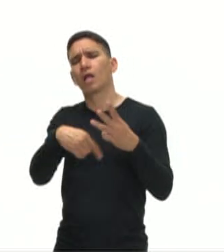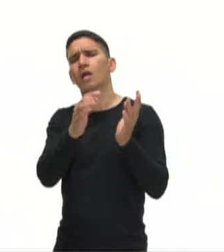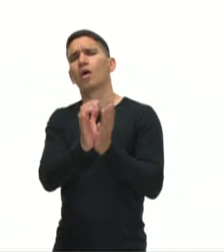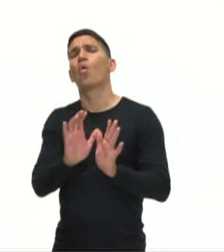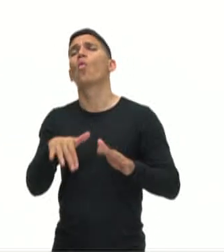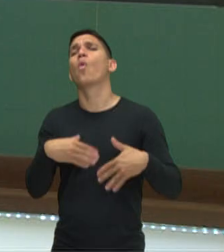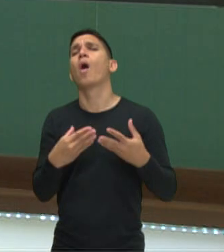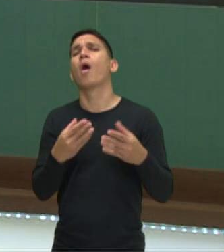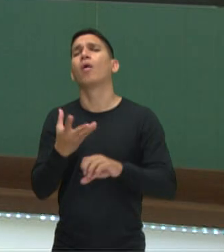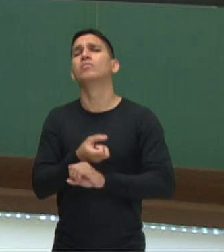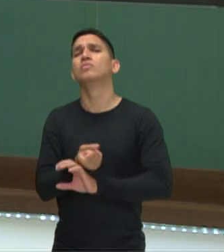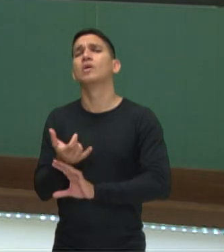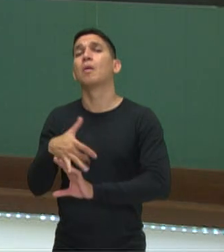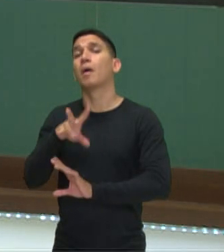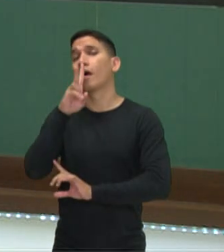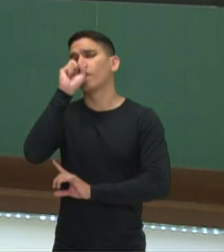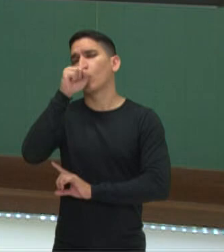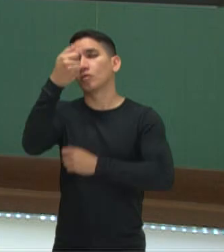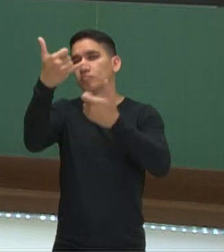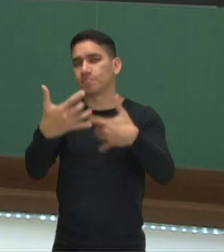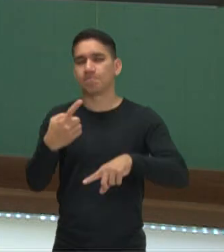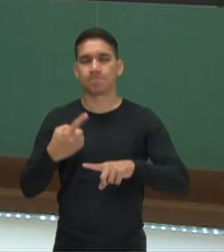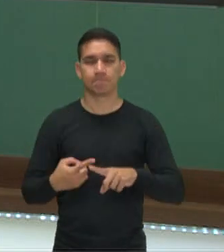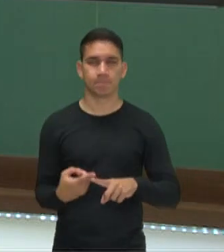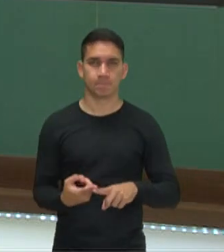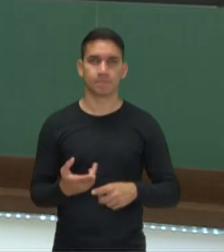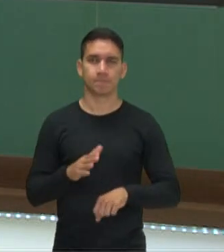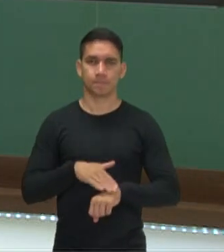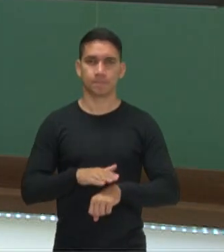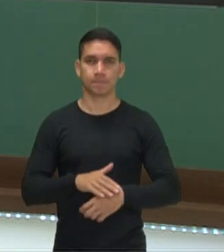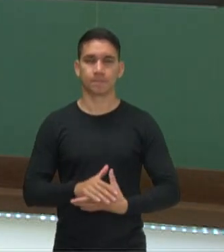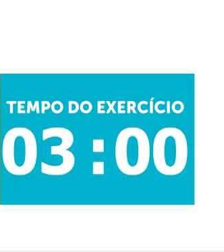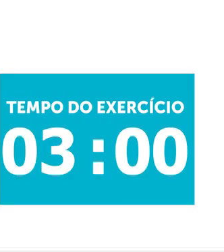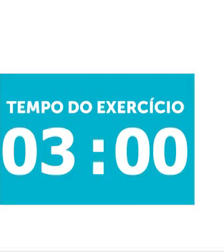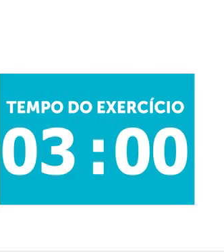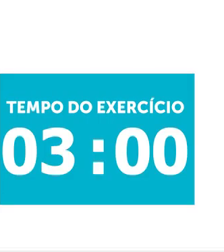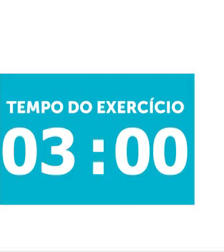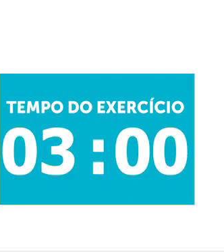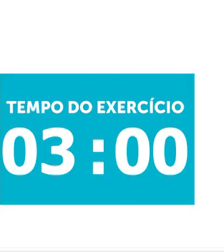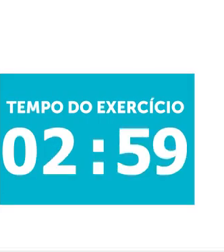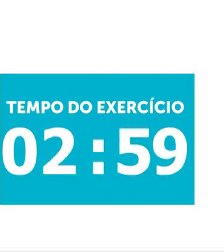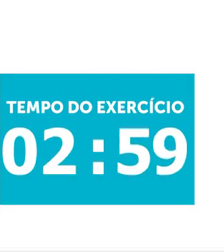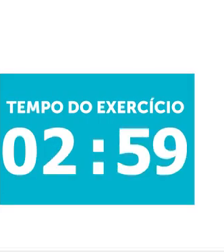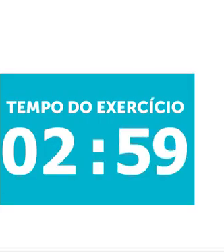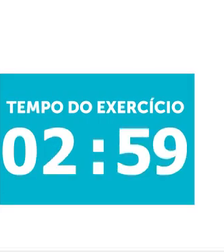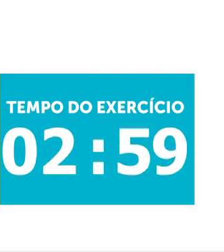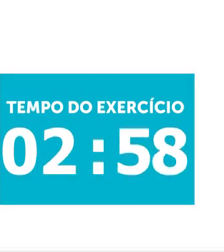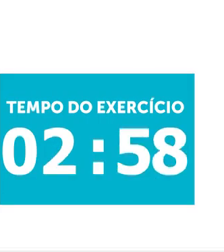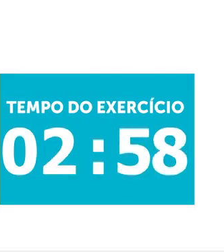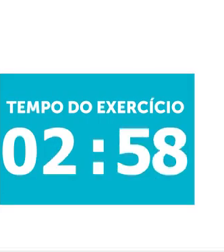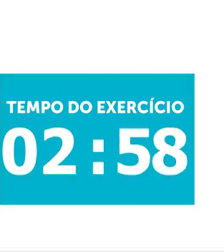mais resistente? Justifique sua resposta. Tempo.